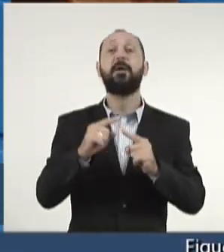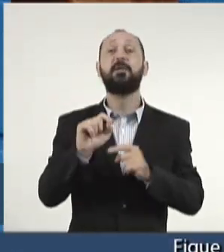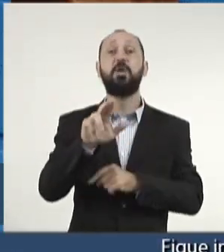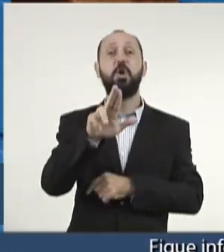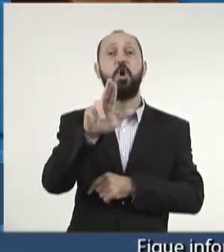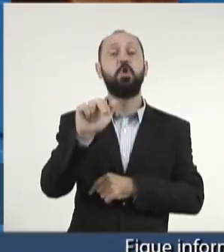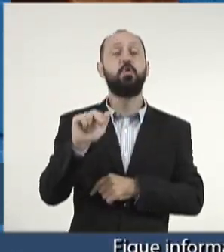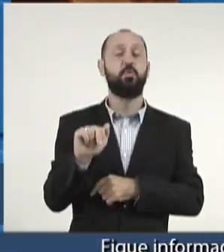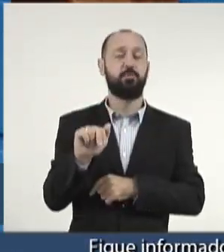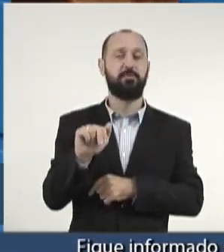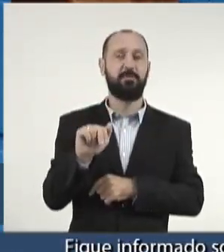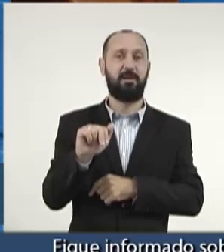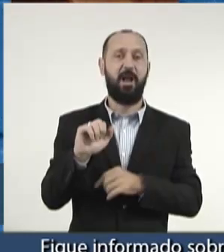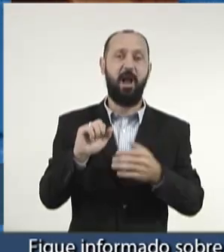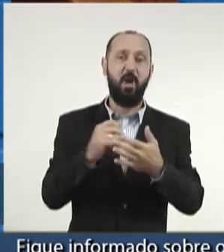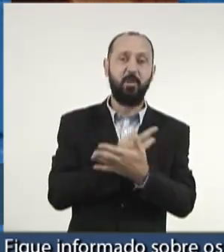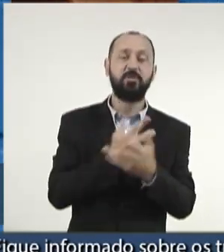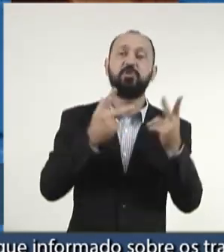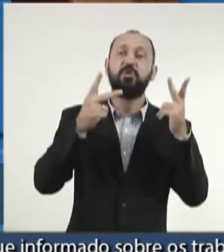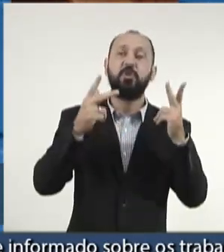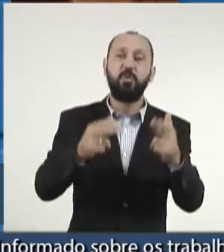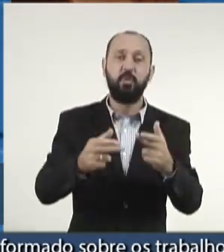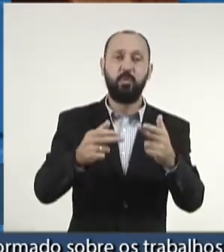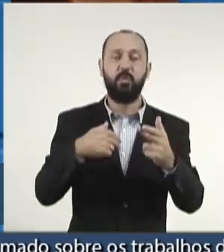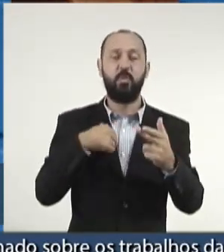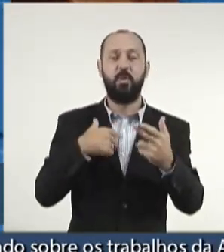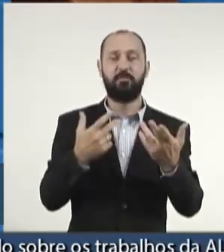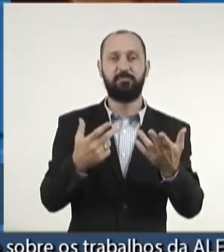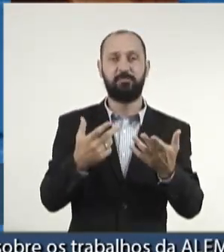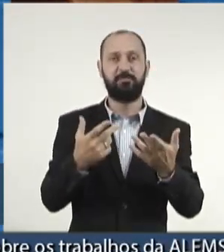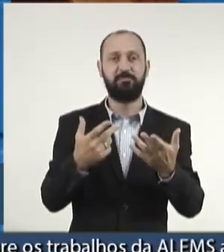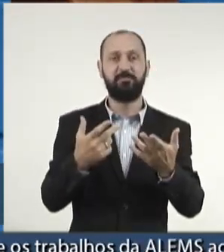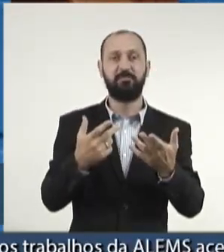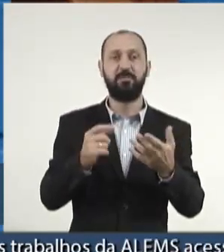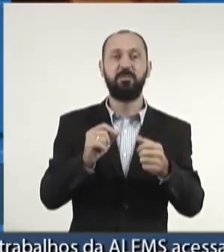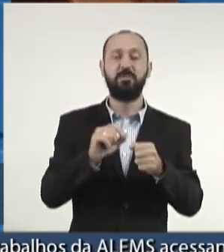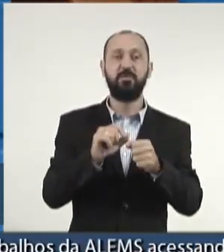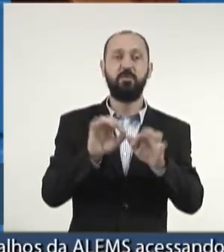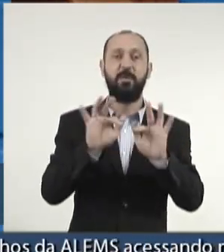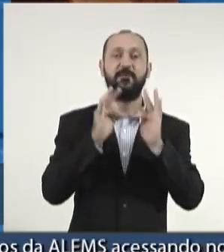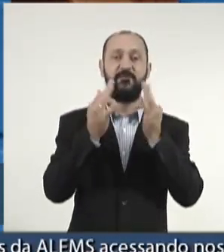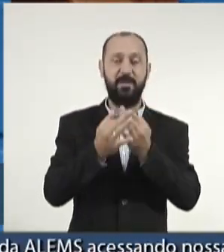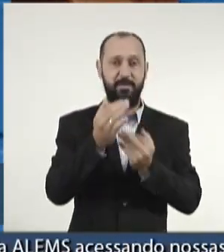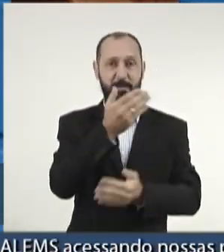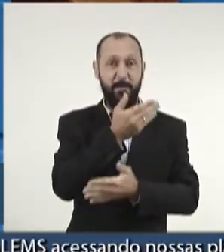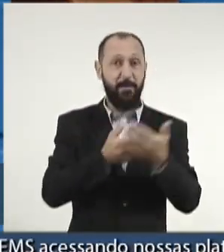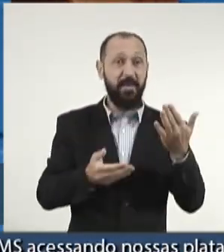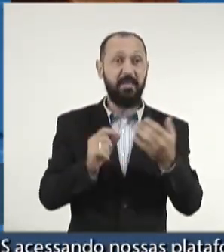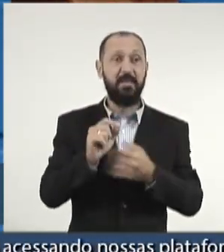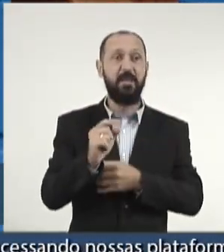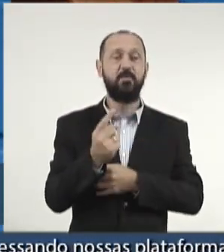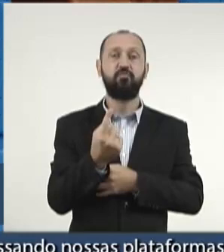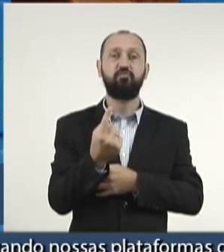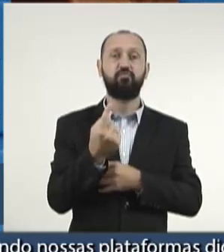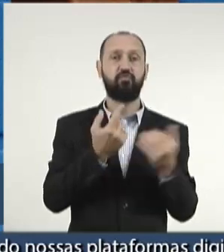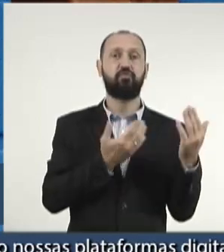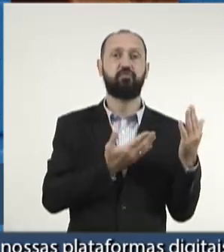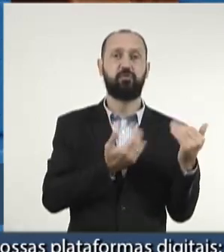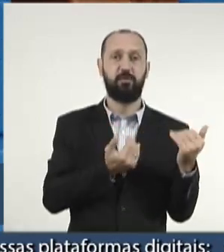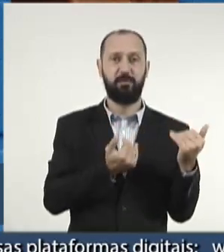nunca mais aconteça uma tragédia dessa, de uma família perder um